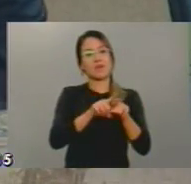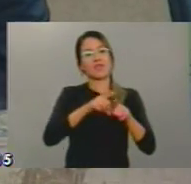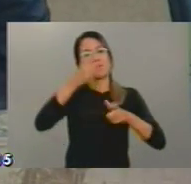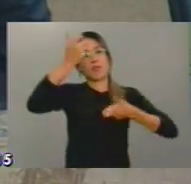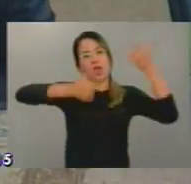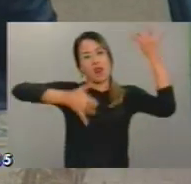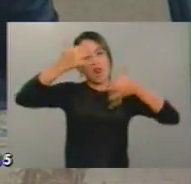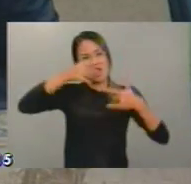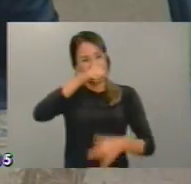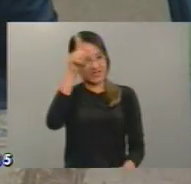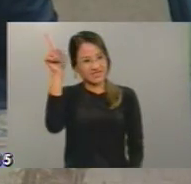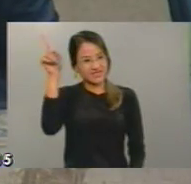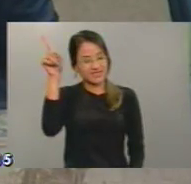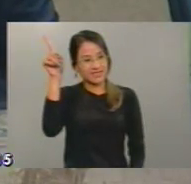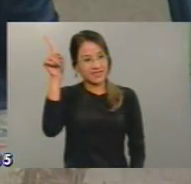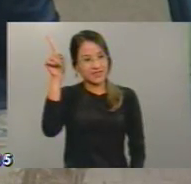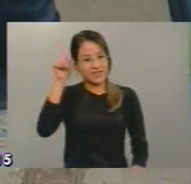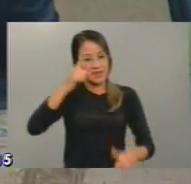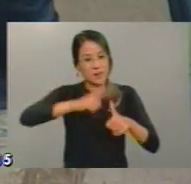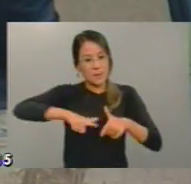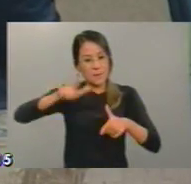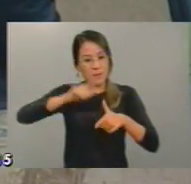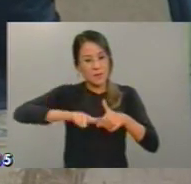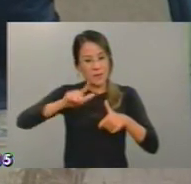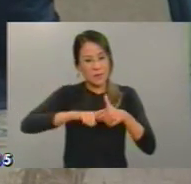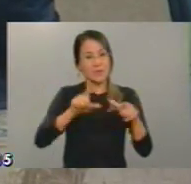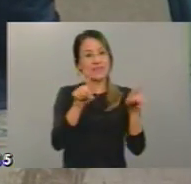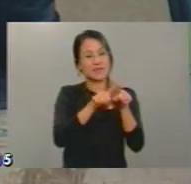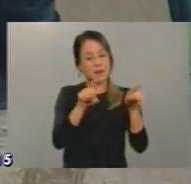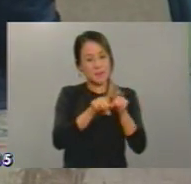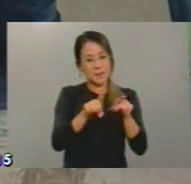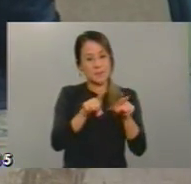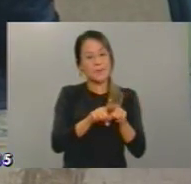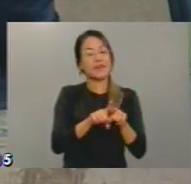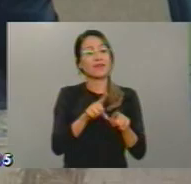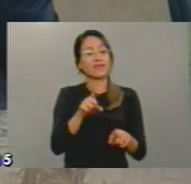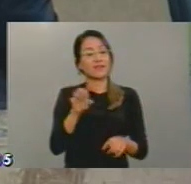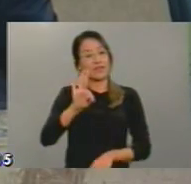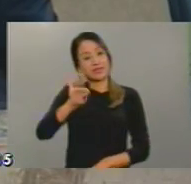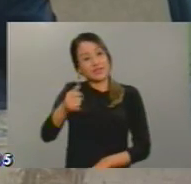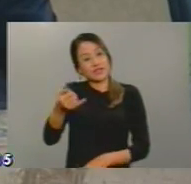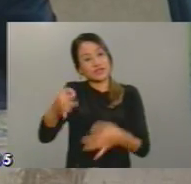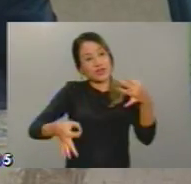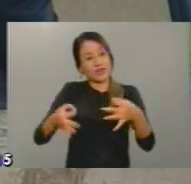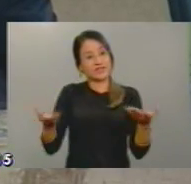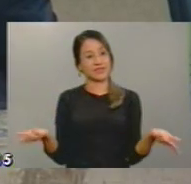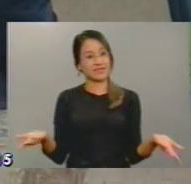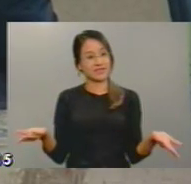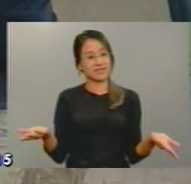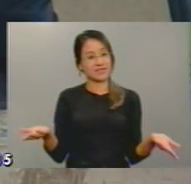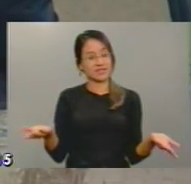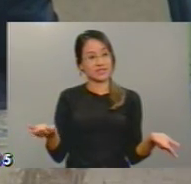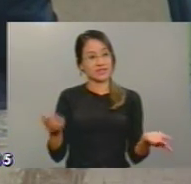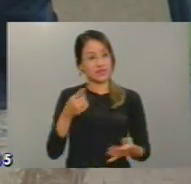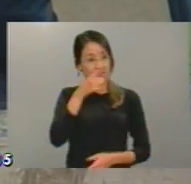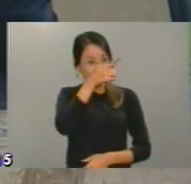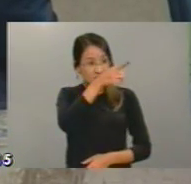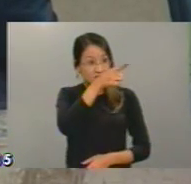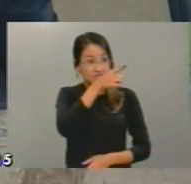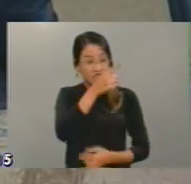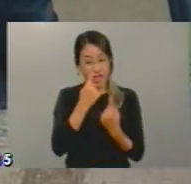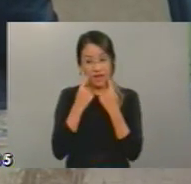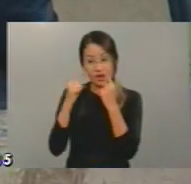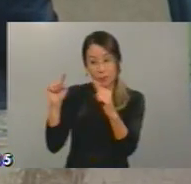que esse problema também passa pelo Poder Judiciário. Sim, tanto é que eu fiz as então, verificações. Vossa Excelência também deve ter chamado a atenção.